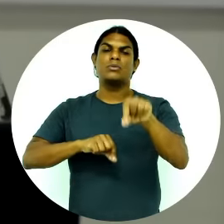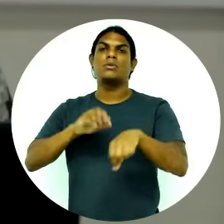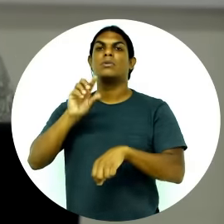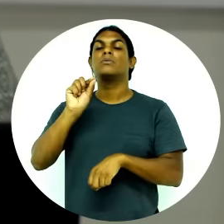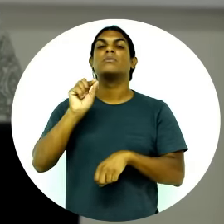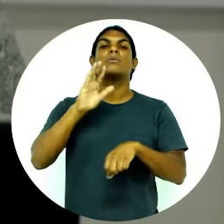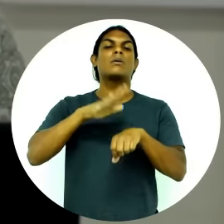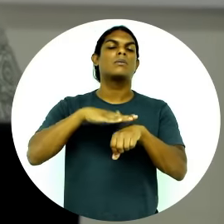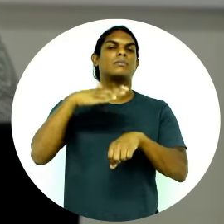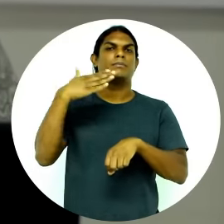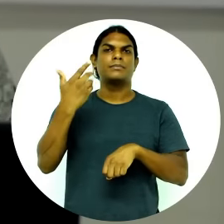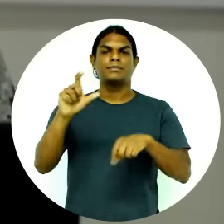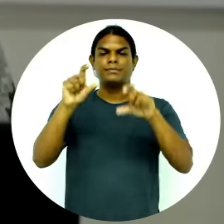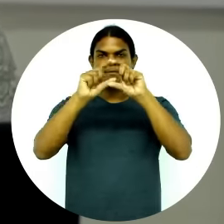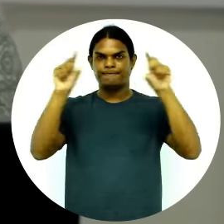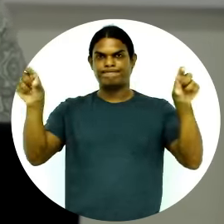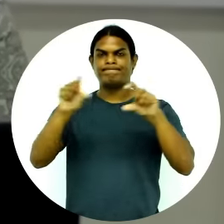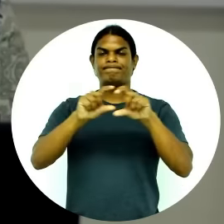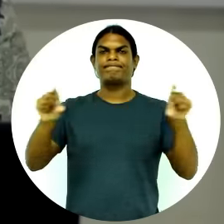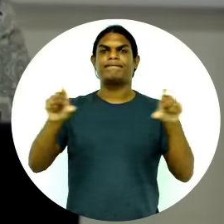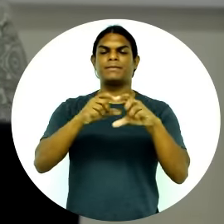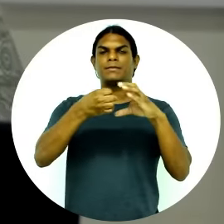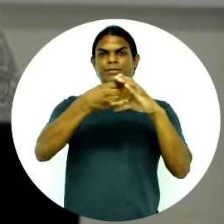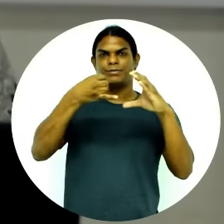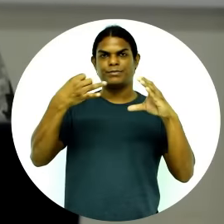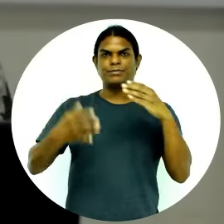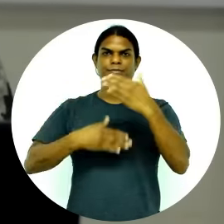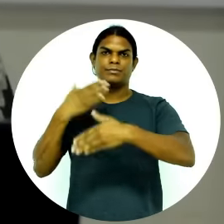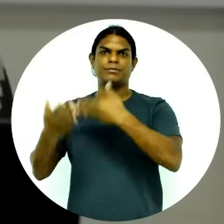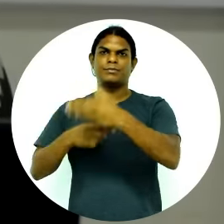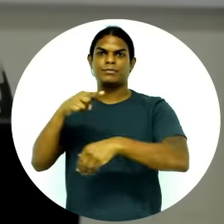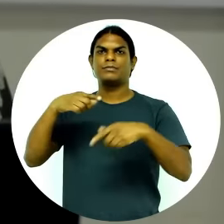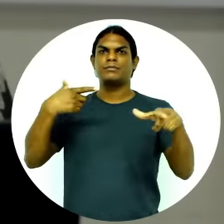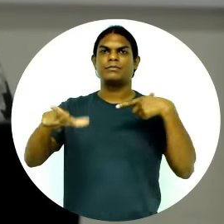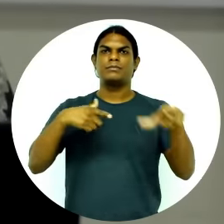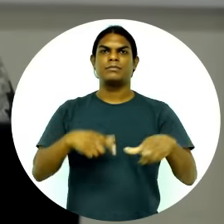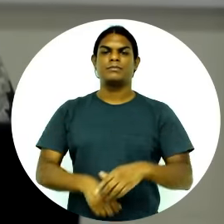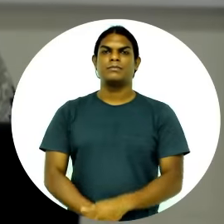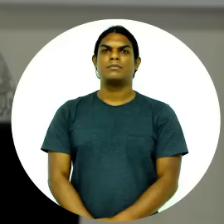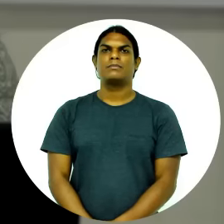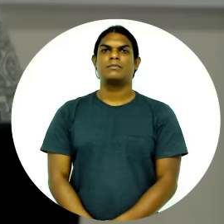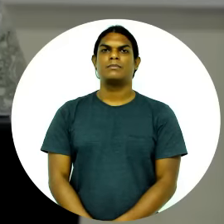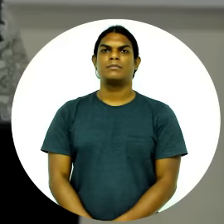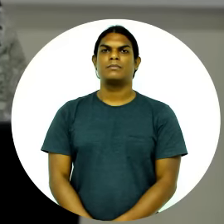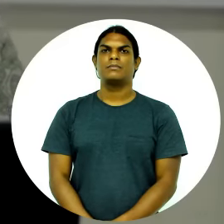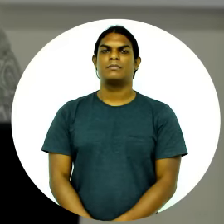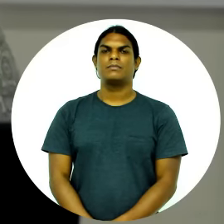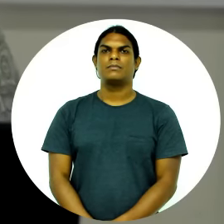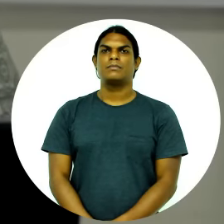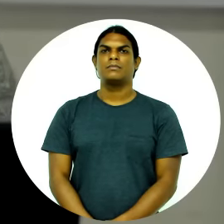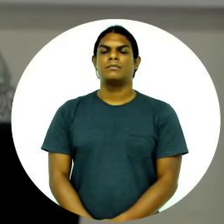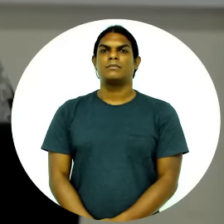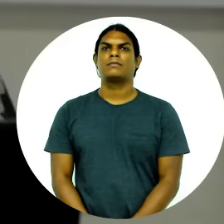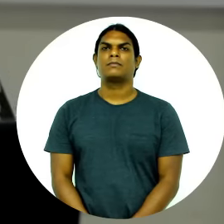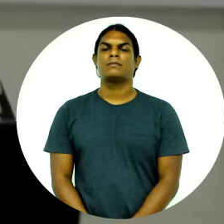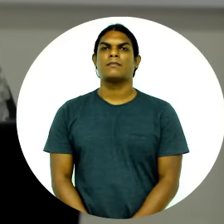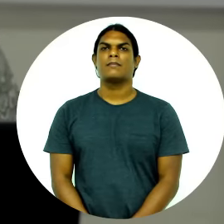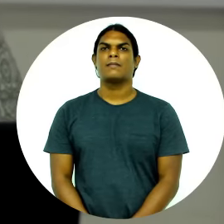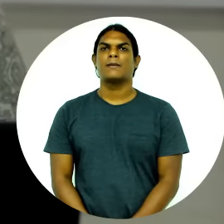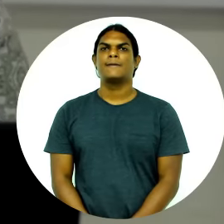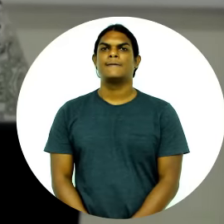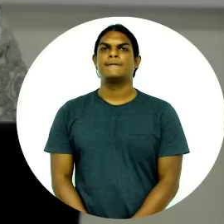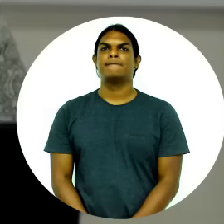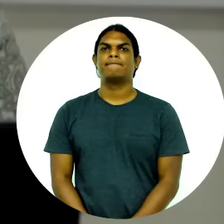se eu quero falar sobre o desempenho relacionado ao prognosticador, relacionamento interpessoal, eu escrevo quatro